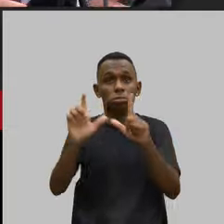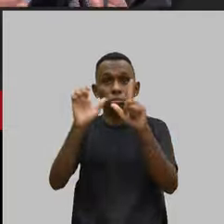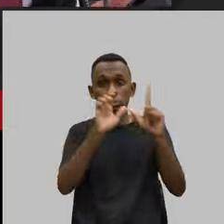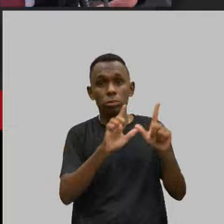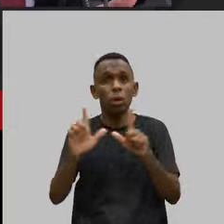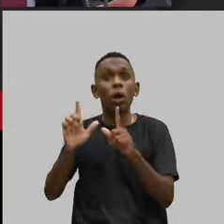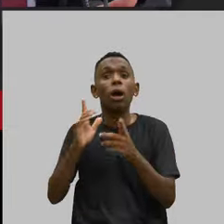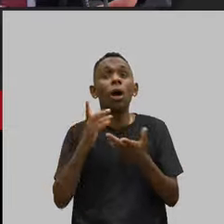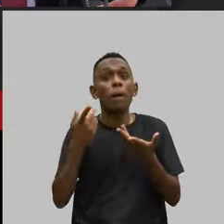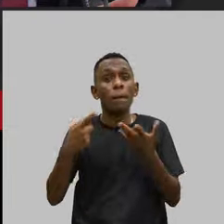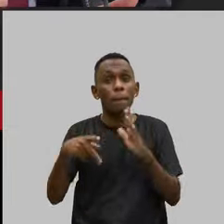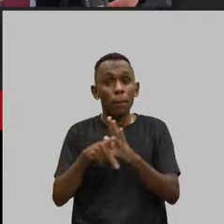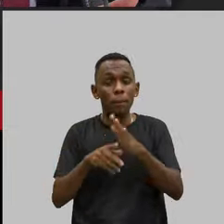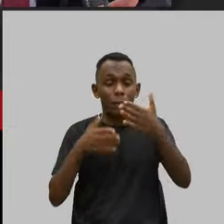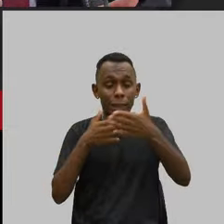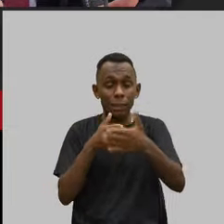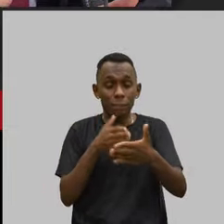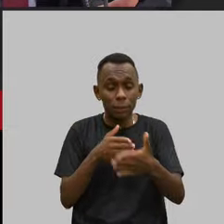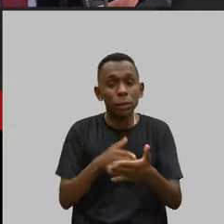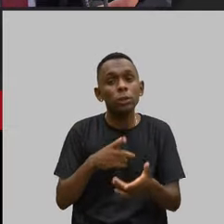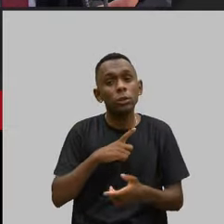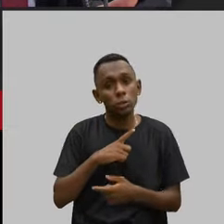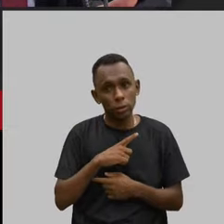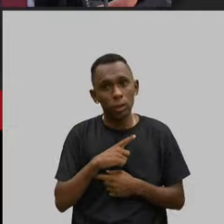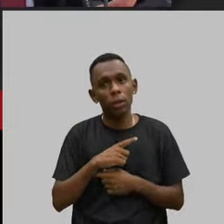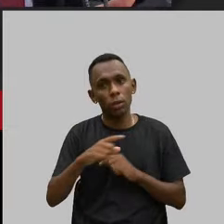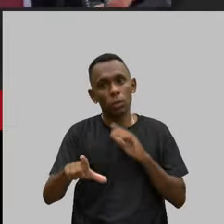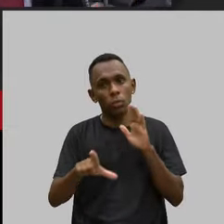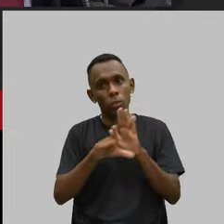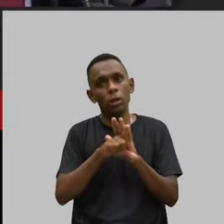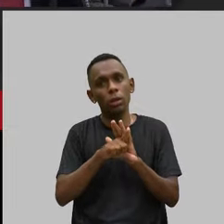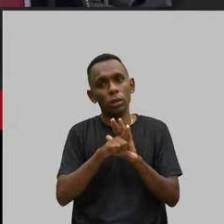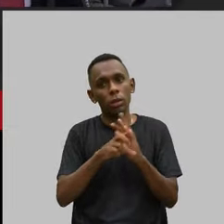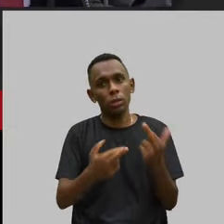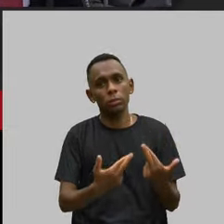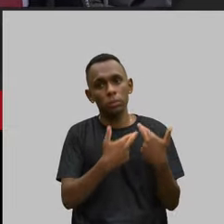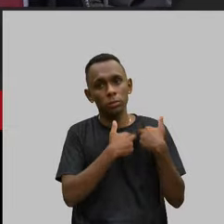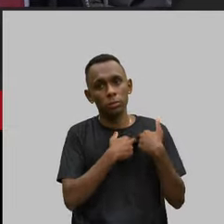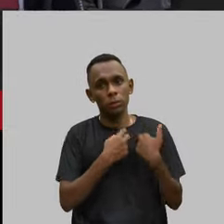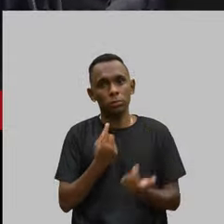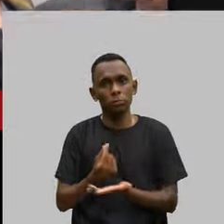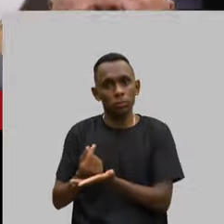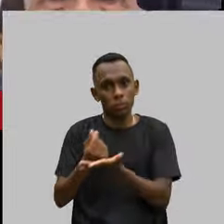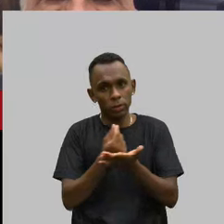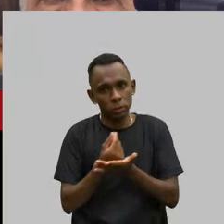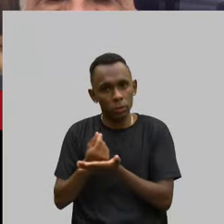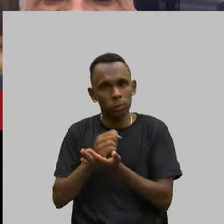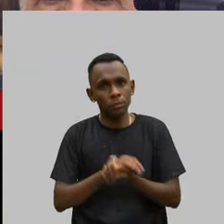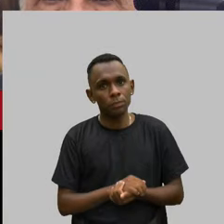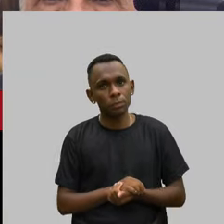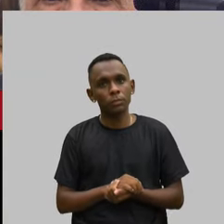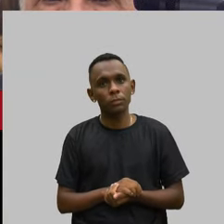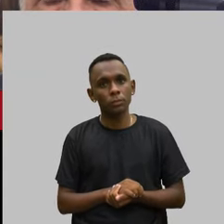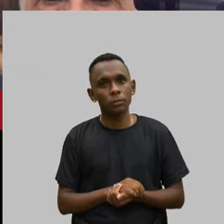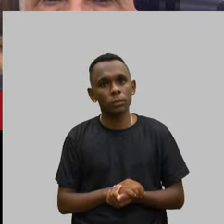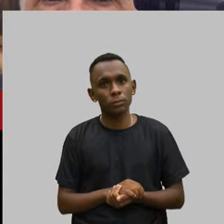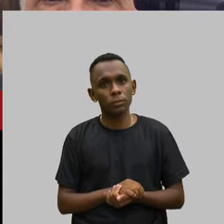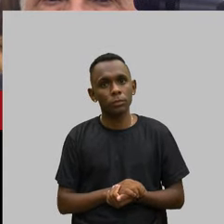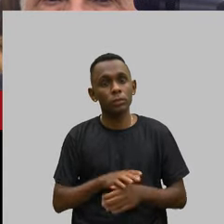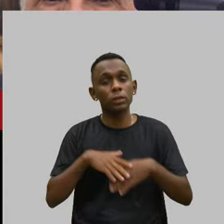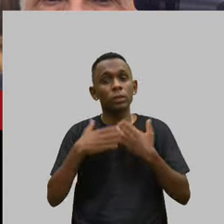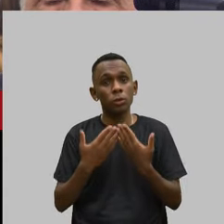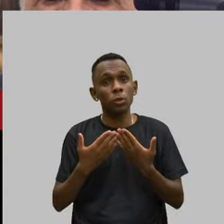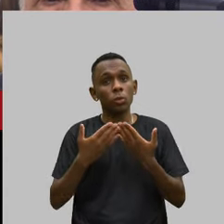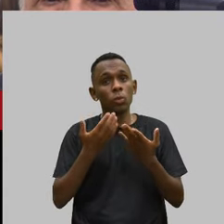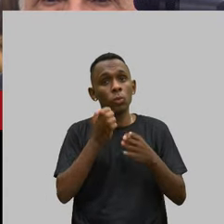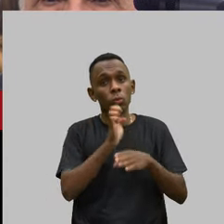limites extrapolados de acordo com a lei de responsabilidade fiscal Então dessa forma eh O que o Estado